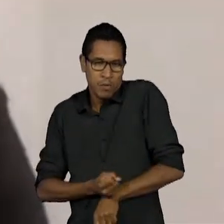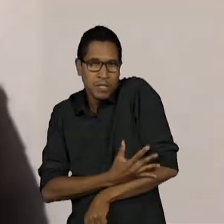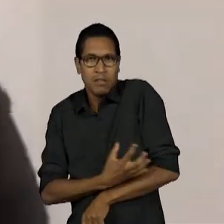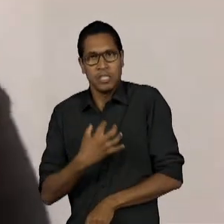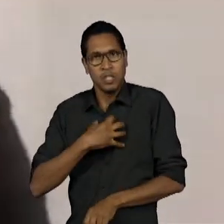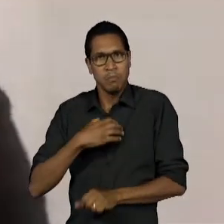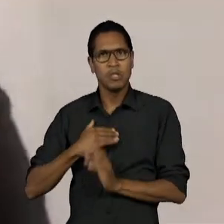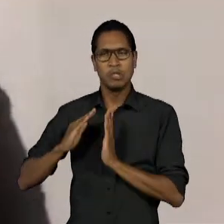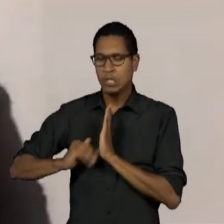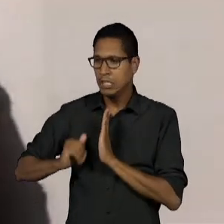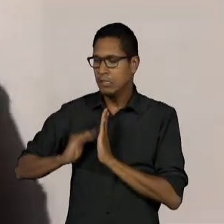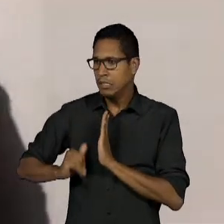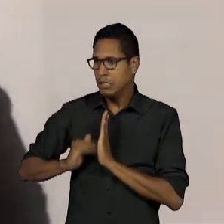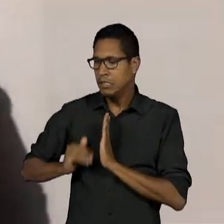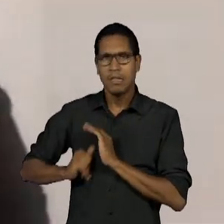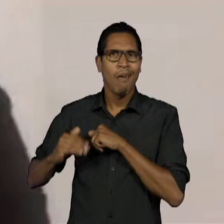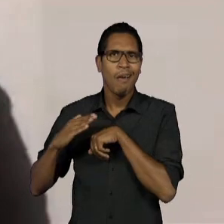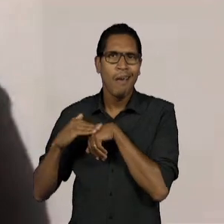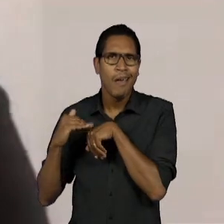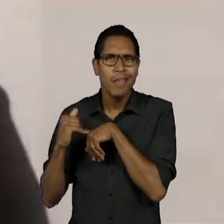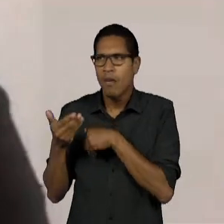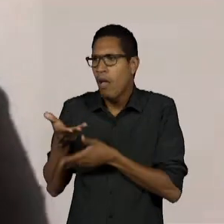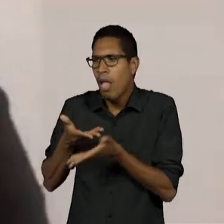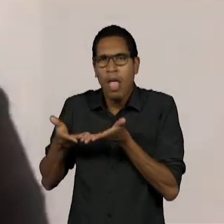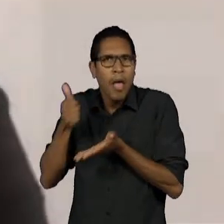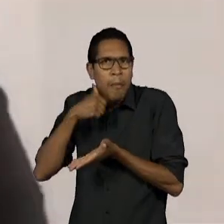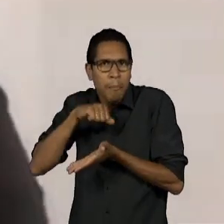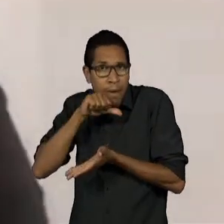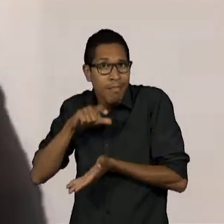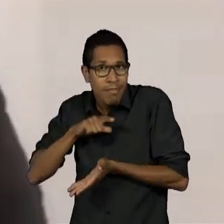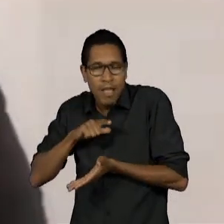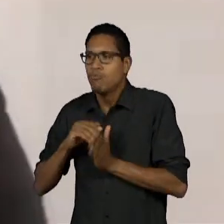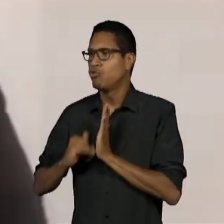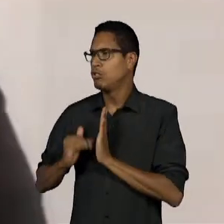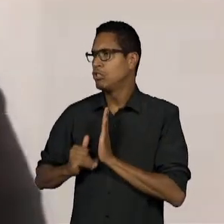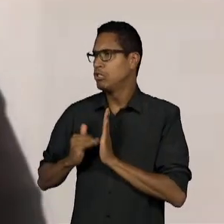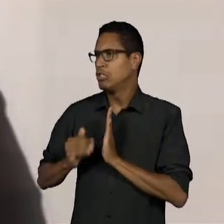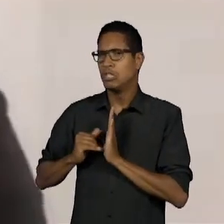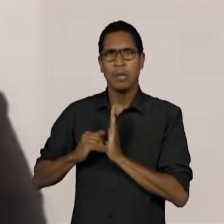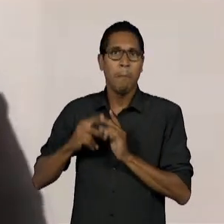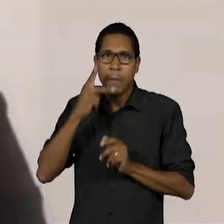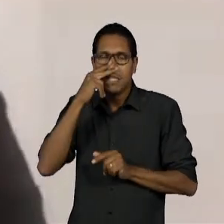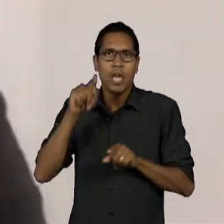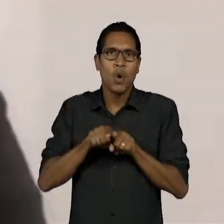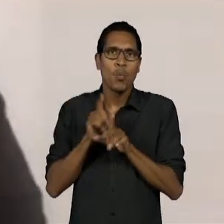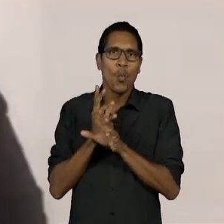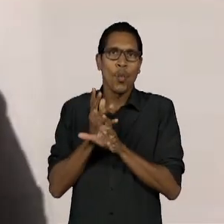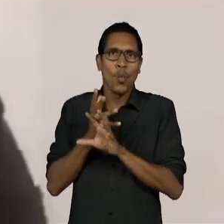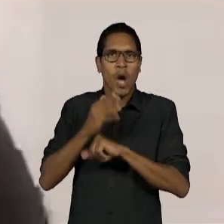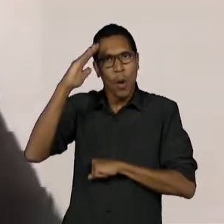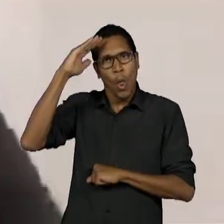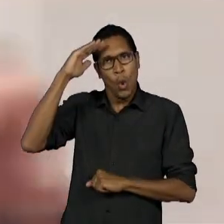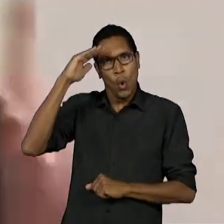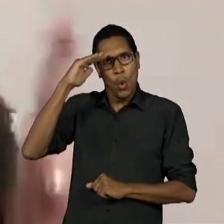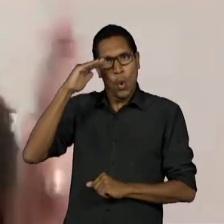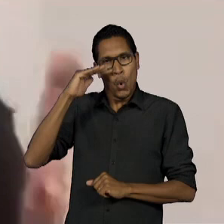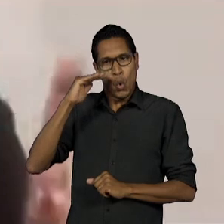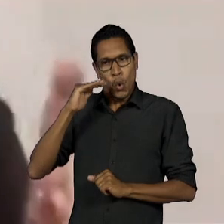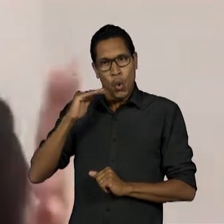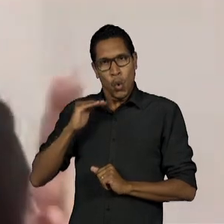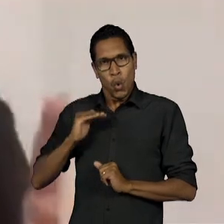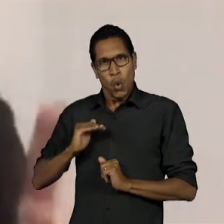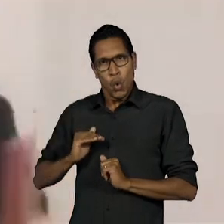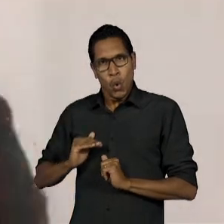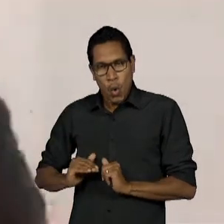sentimento de ternura que a mãe costuma ter, porque essa personagem não tinha. Ela odiava